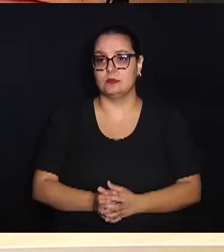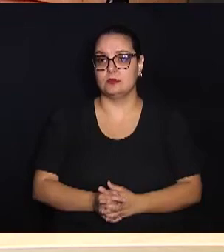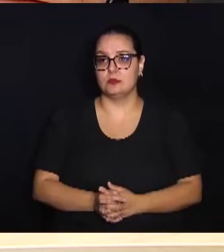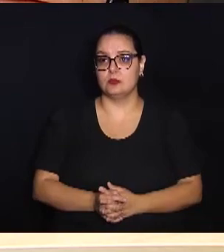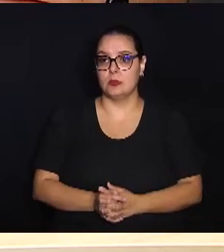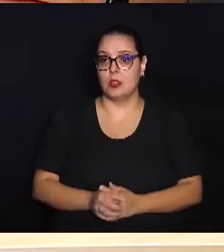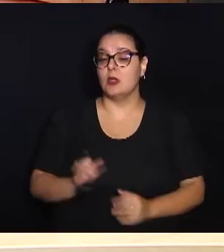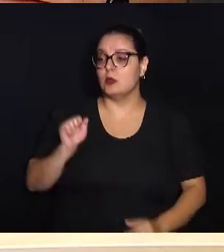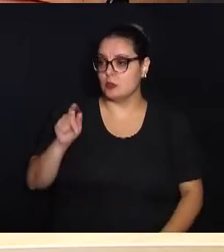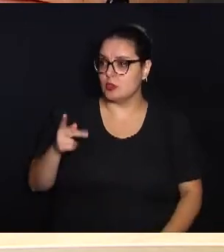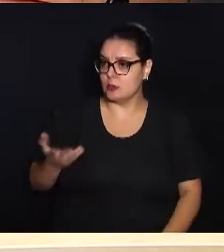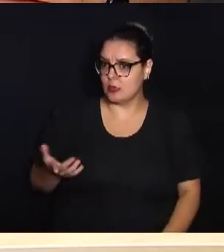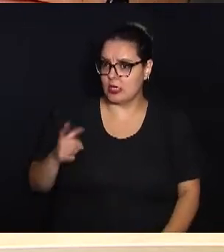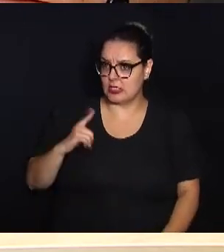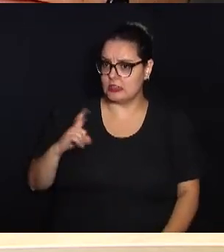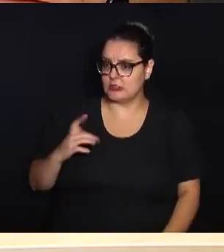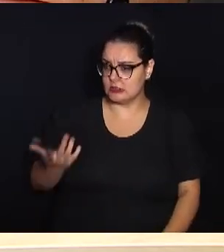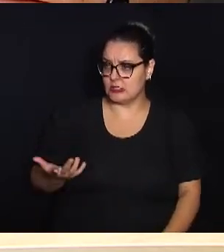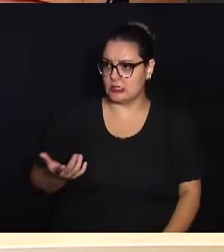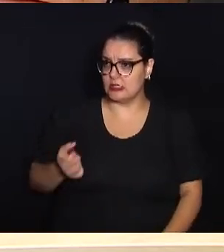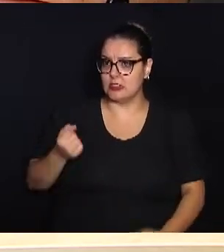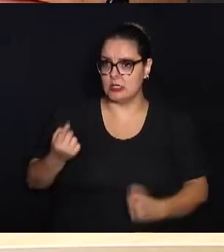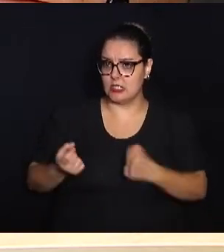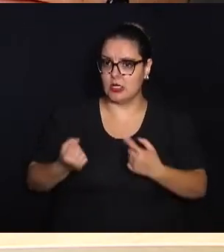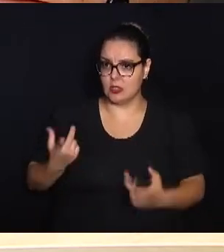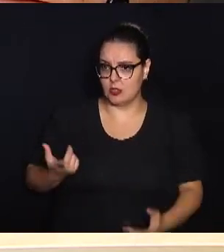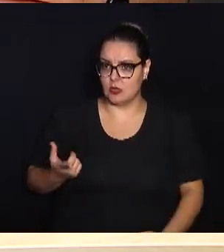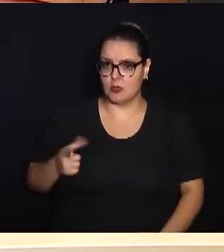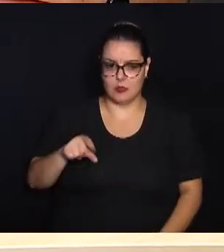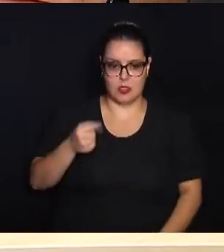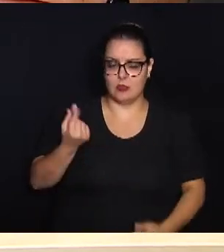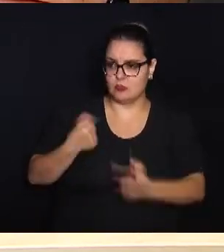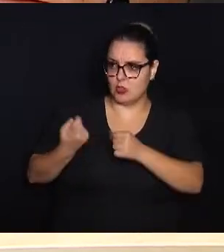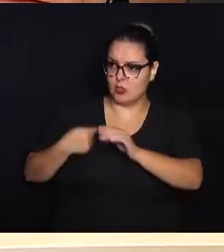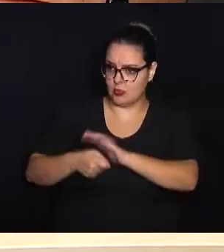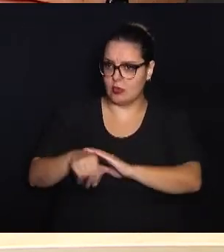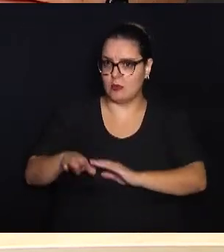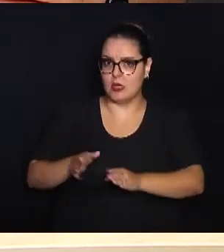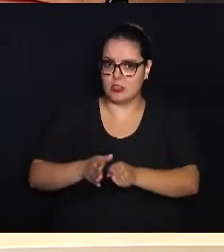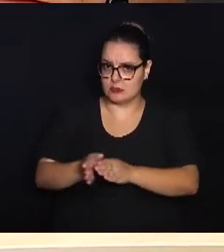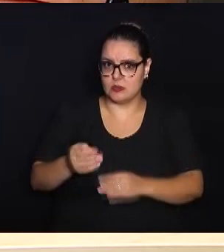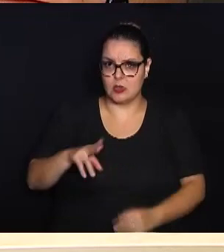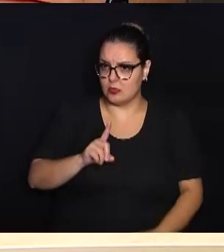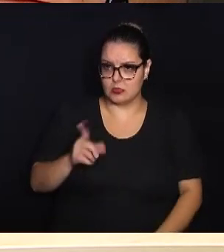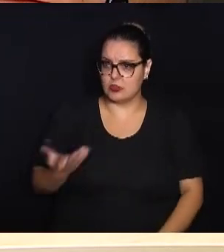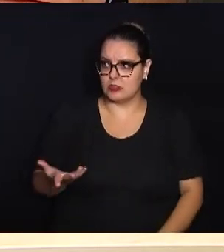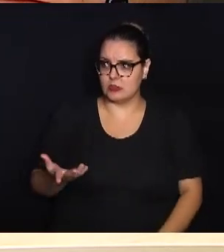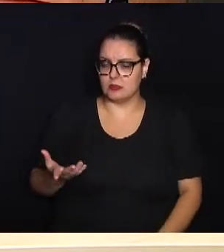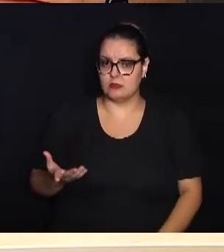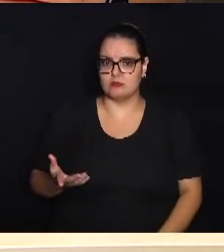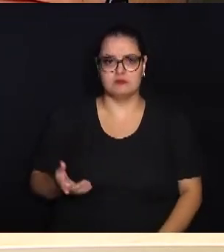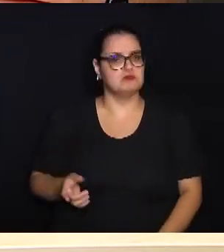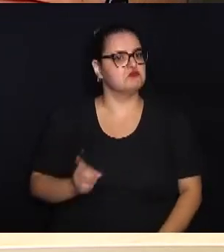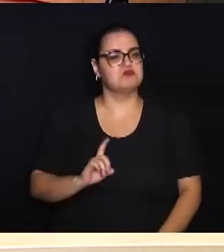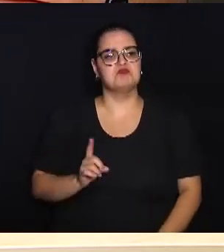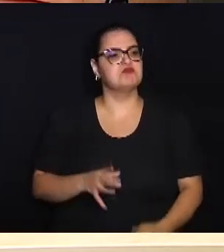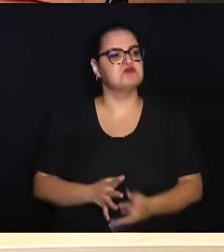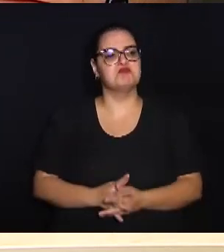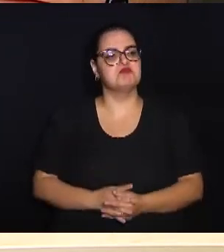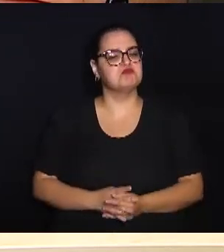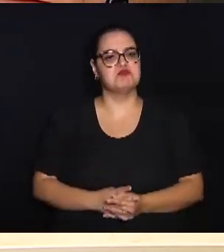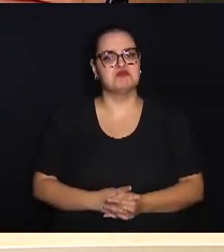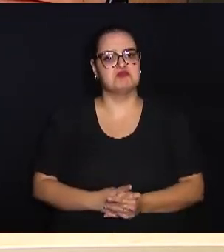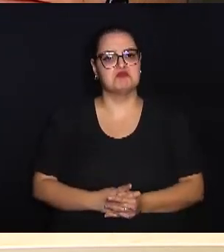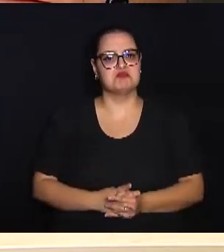sentido. E para os aposentados, existe uma opção de investimento mais recomendada ou não necessariamente,